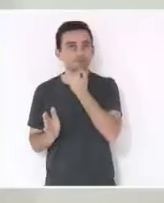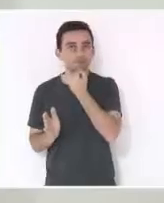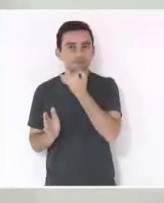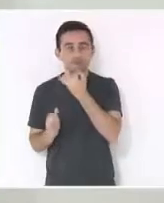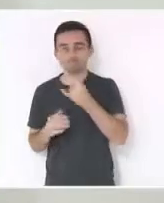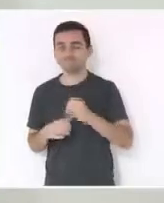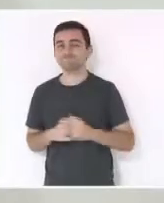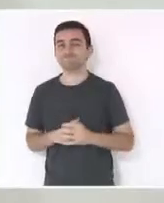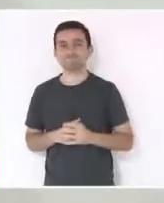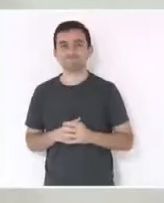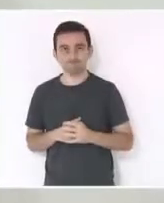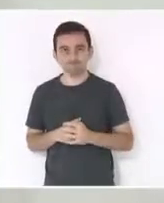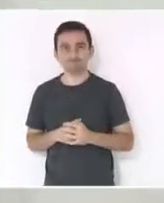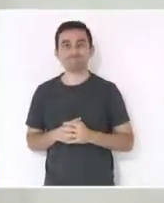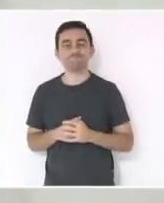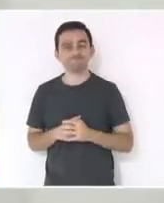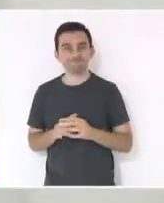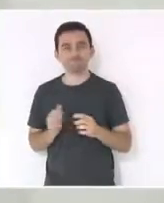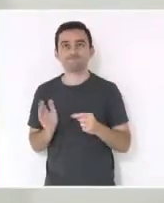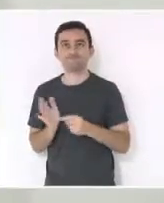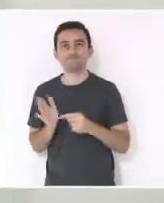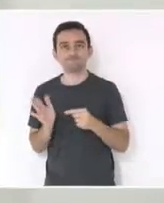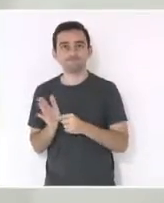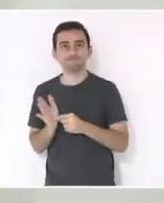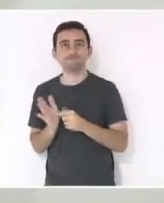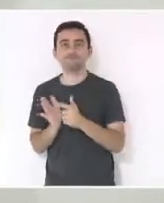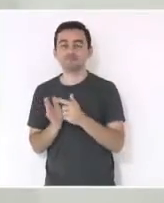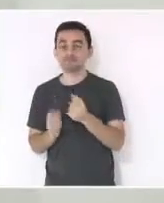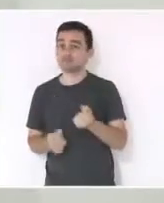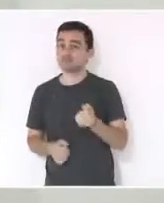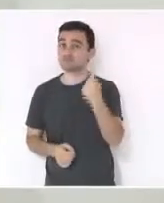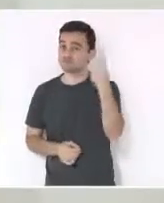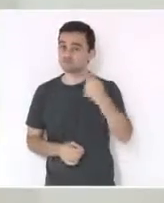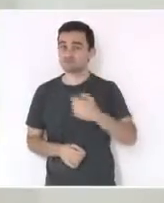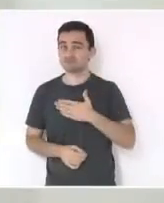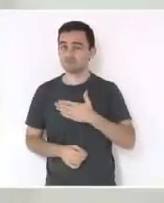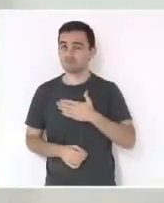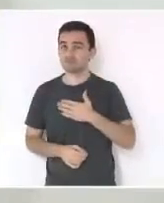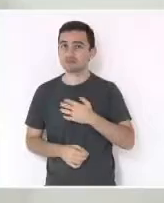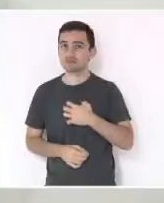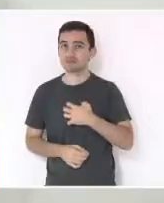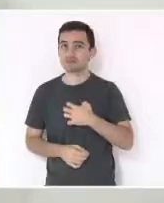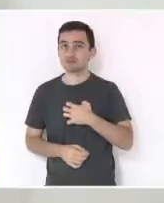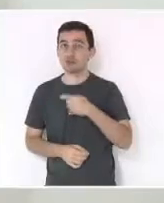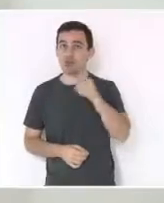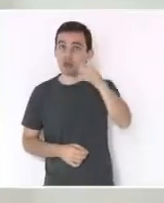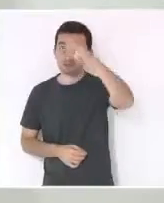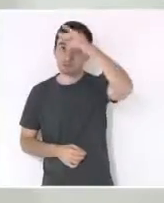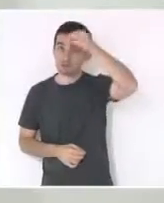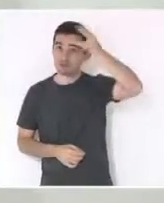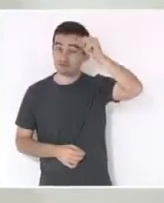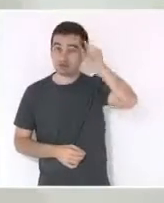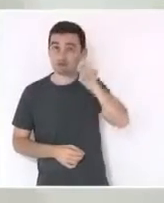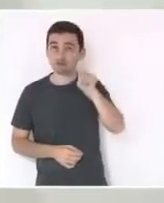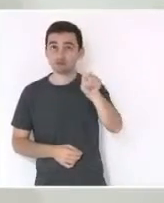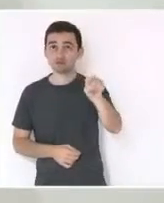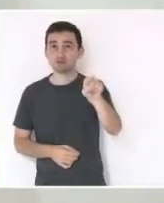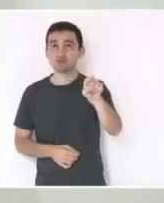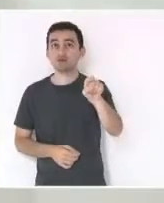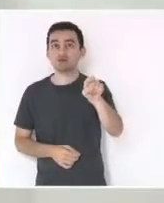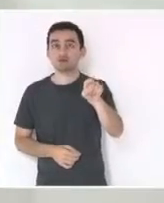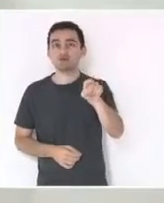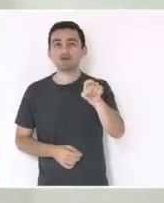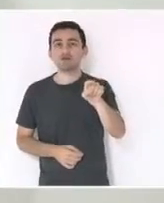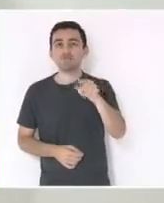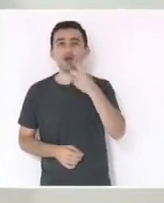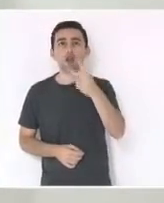15 lamentavelmente estranhamente o prefeito do dele disse que é favorável mas